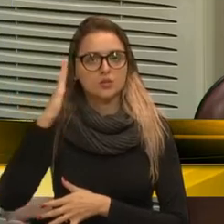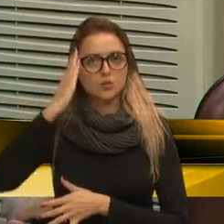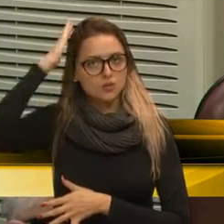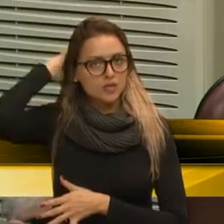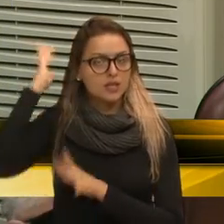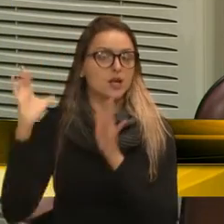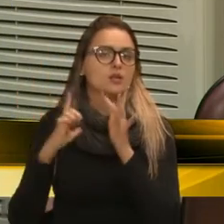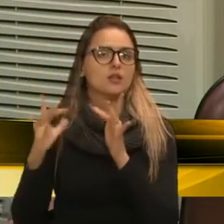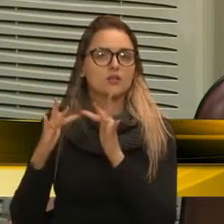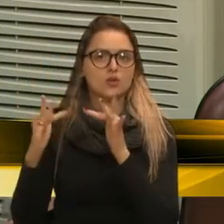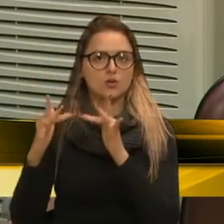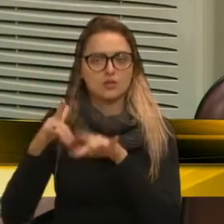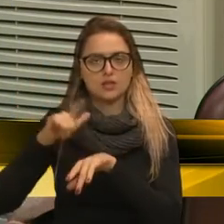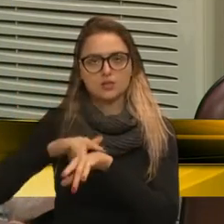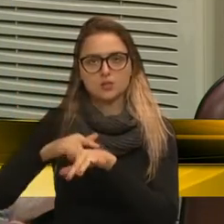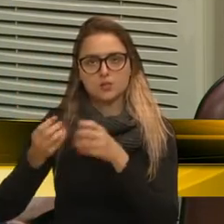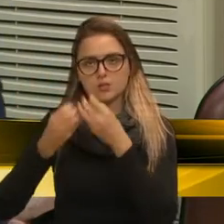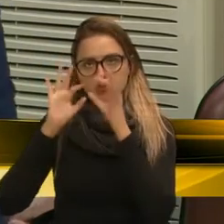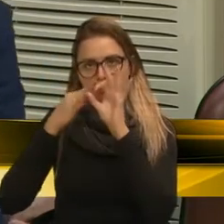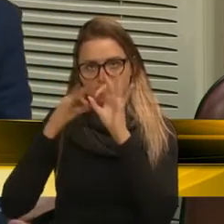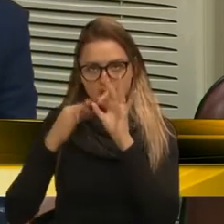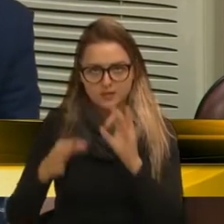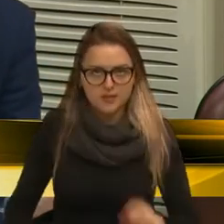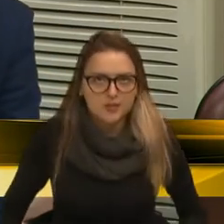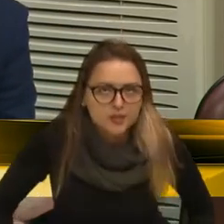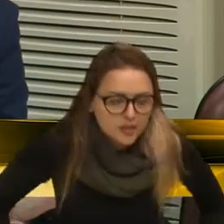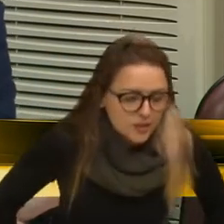recebeu durante a festa da uva